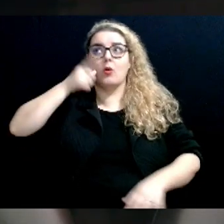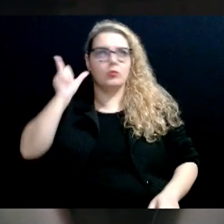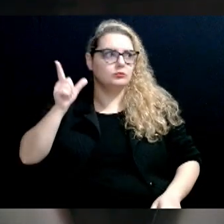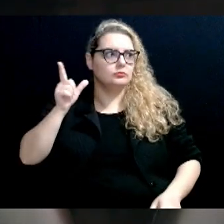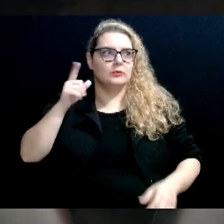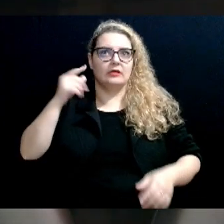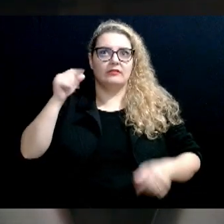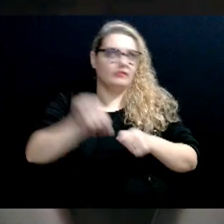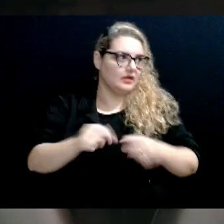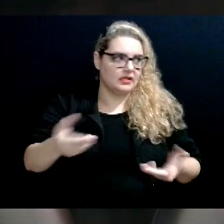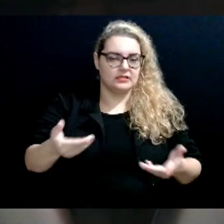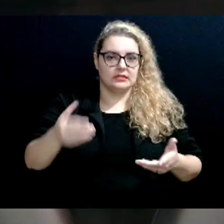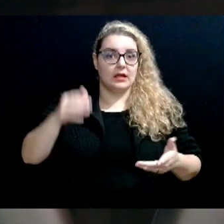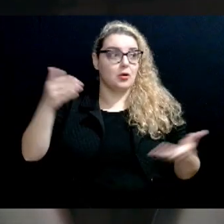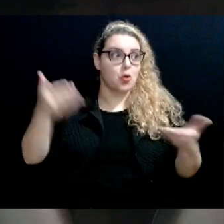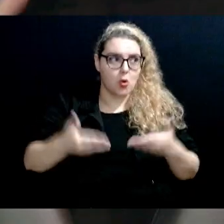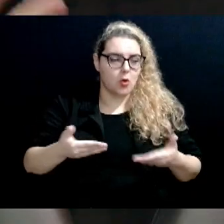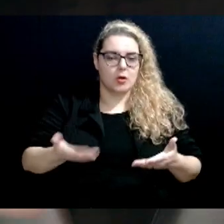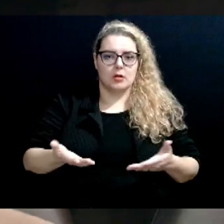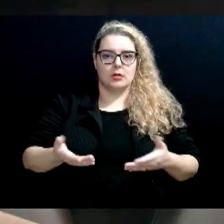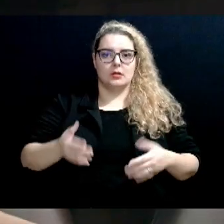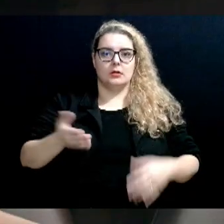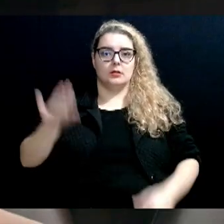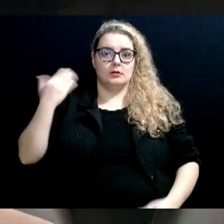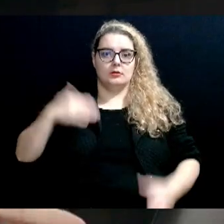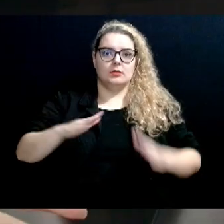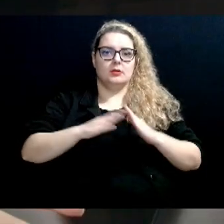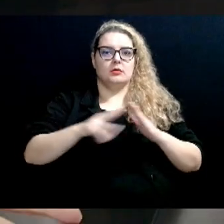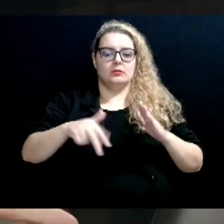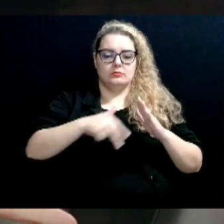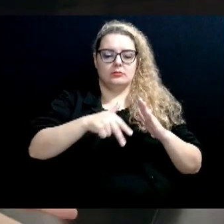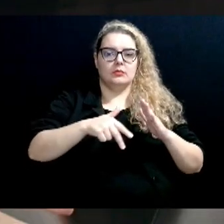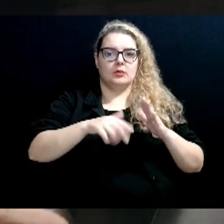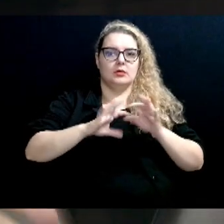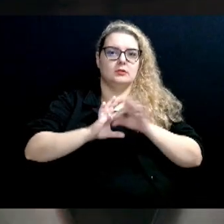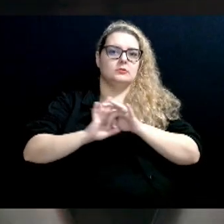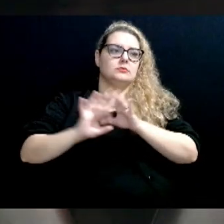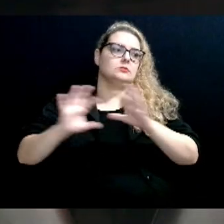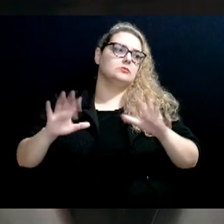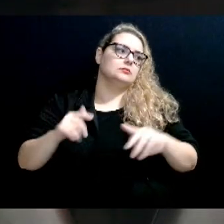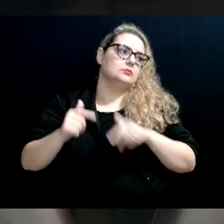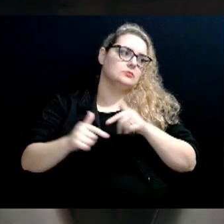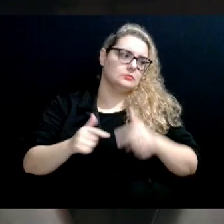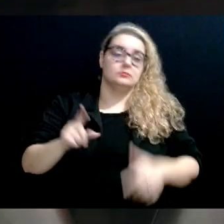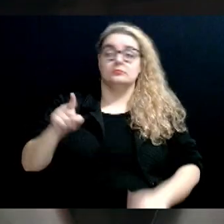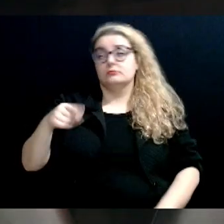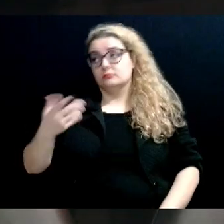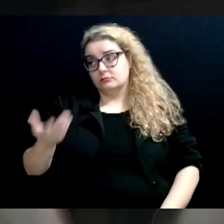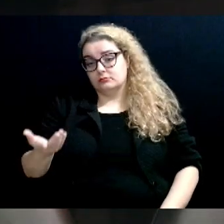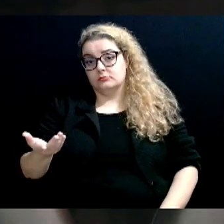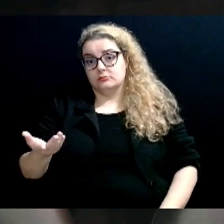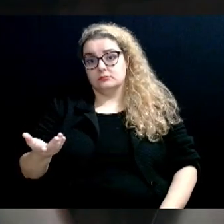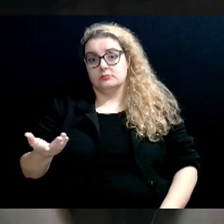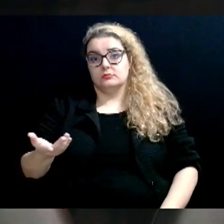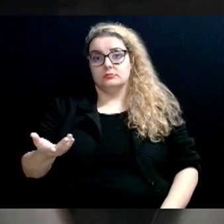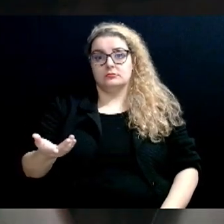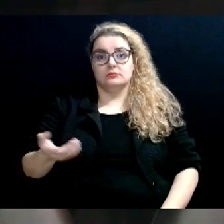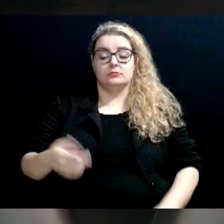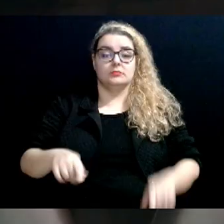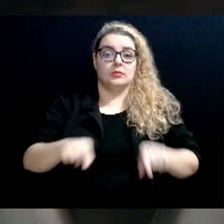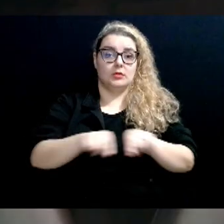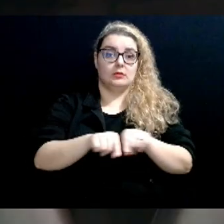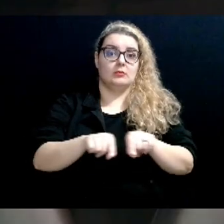antigamente, a gente chegava em casa e se desconectava do trabalho, né? Inclusive, a gente